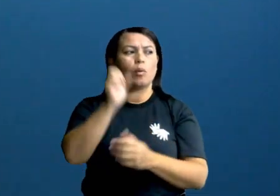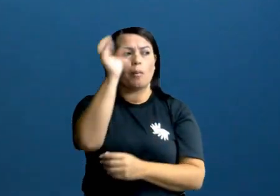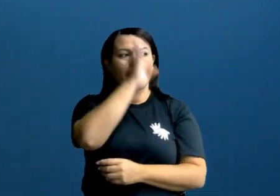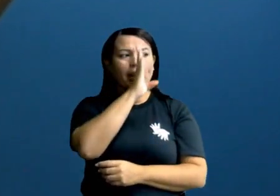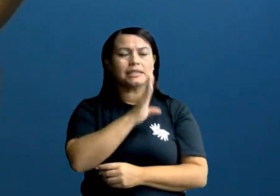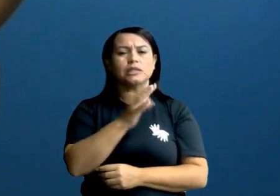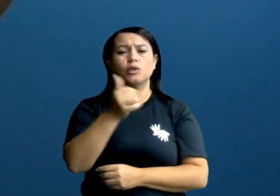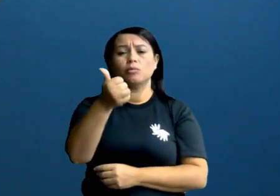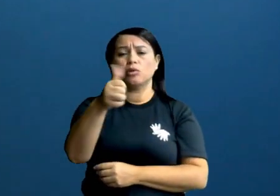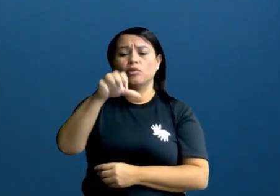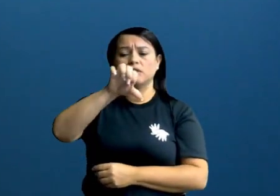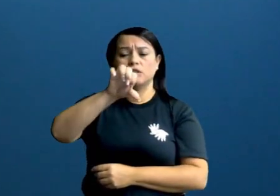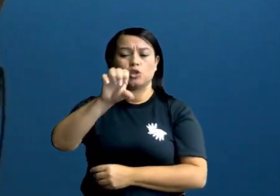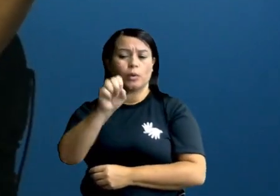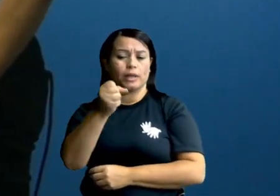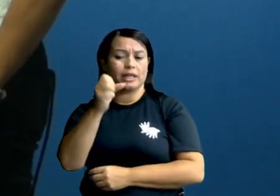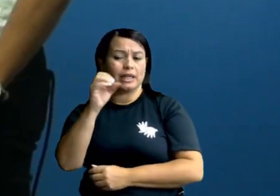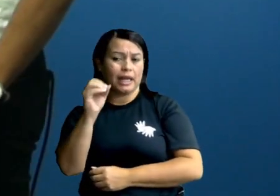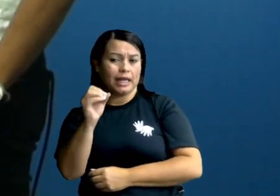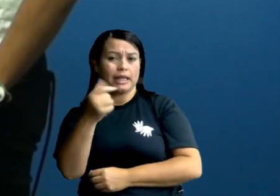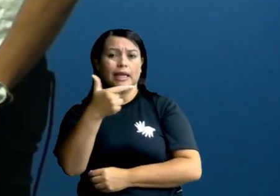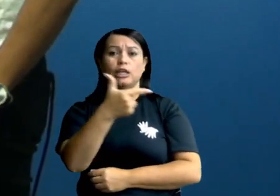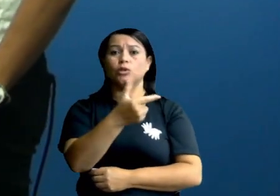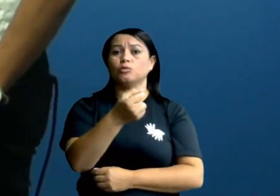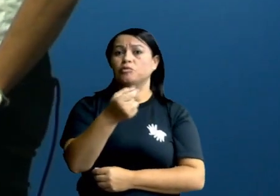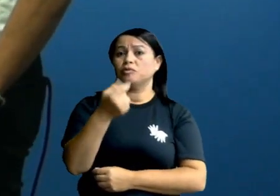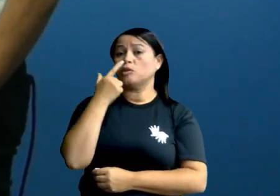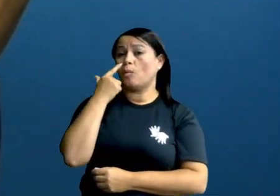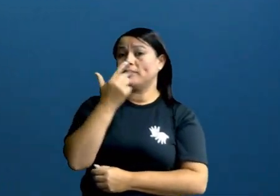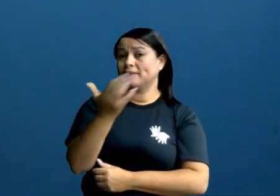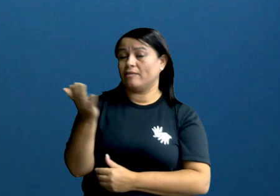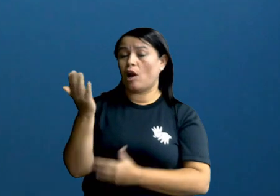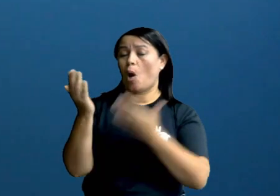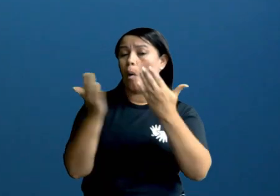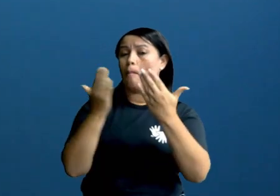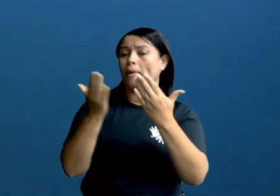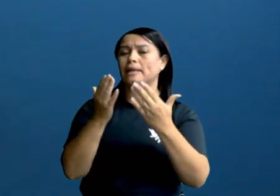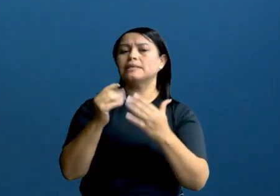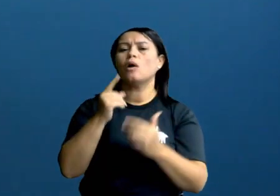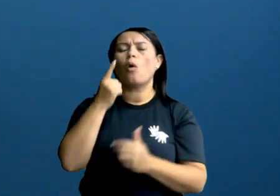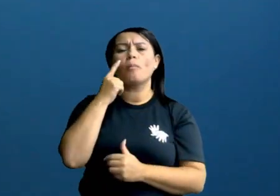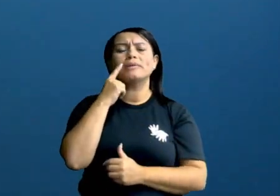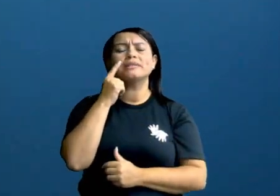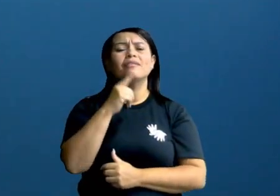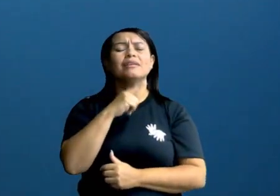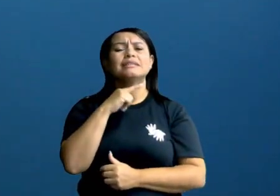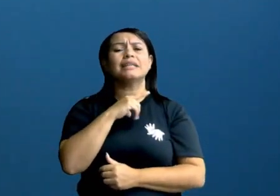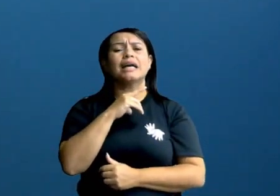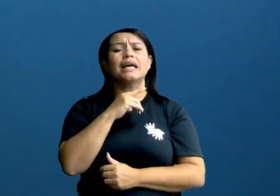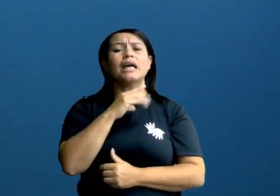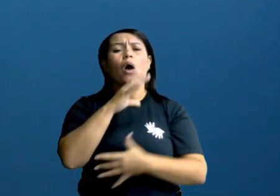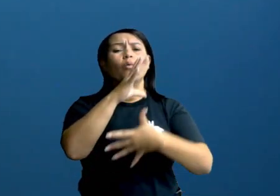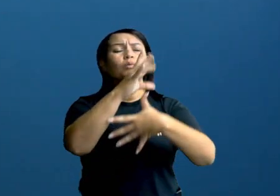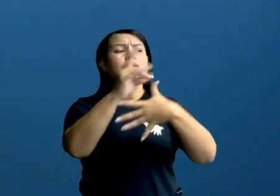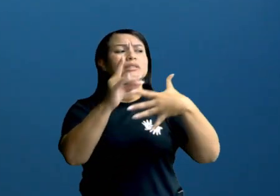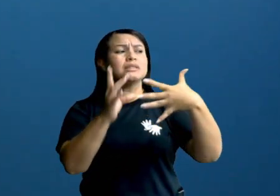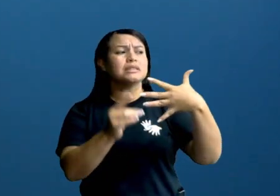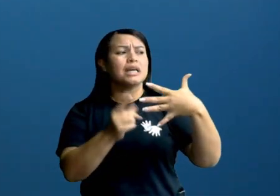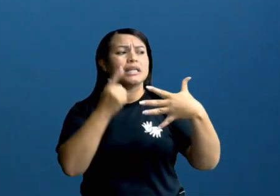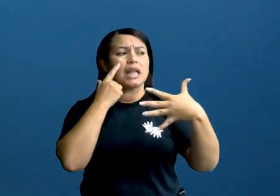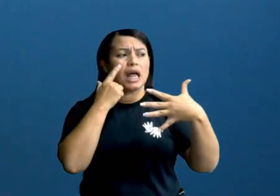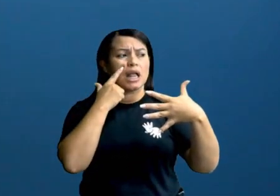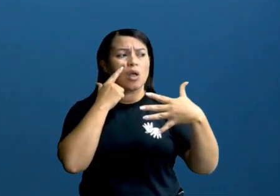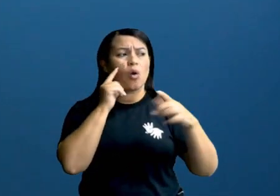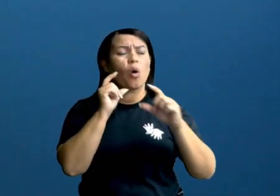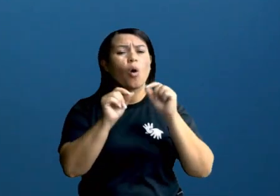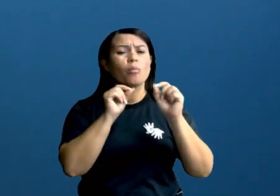de 1980, de 2000 e 2020, tá? A pirâmide etária, como eu falei para vocês, essa daqui especificamente